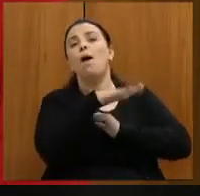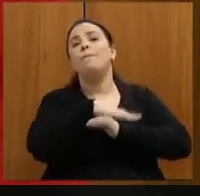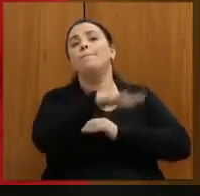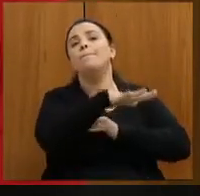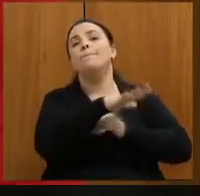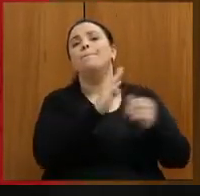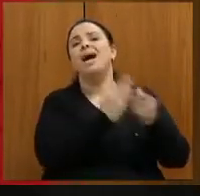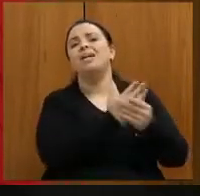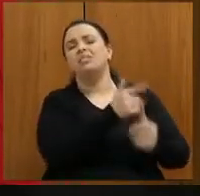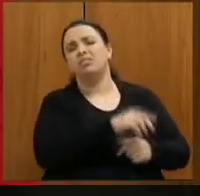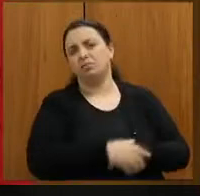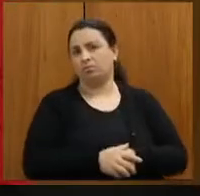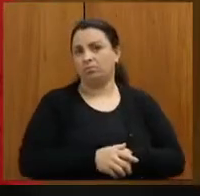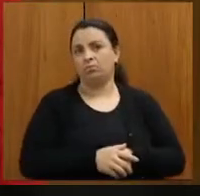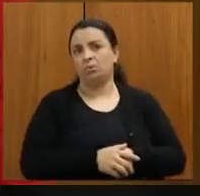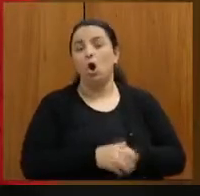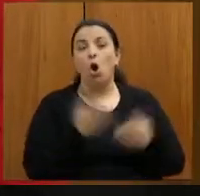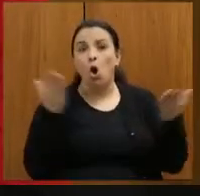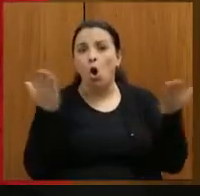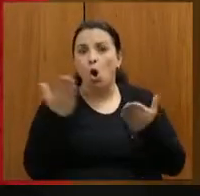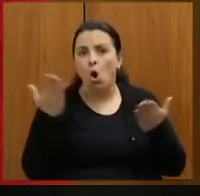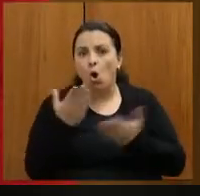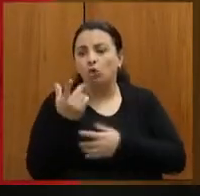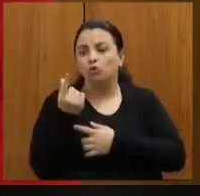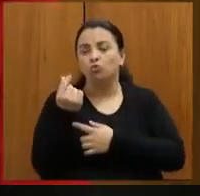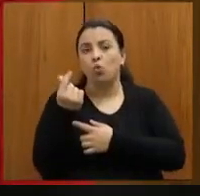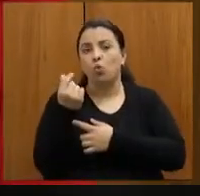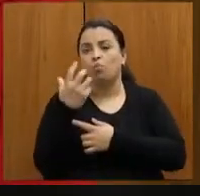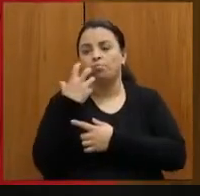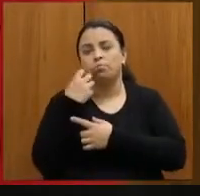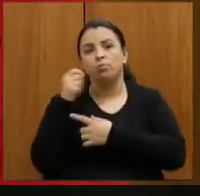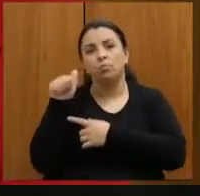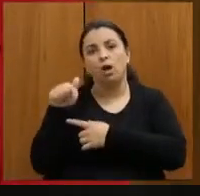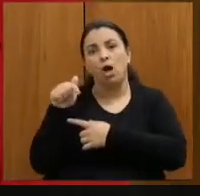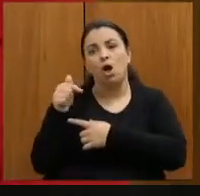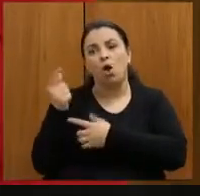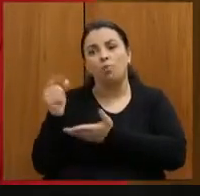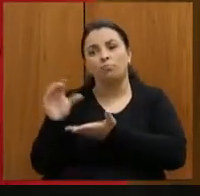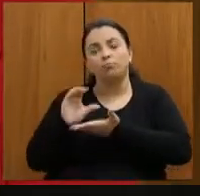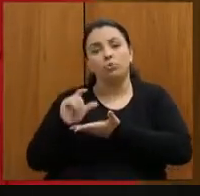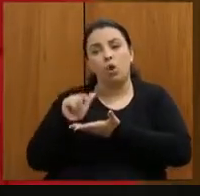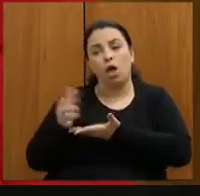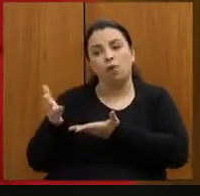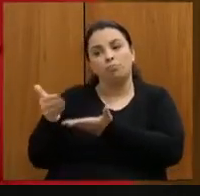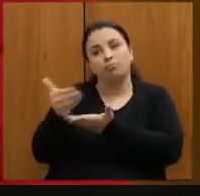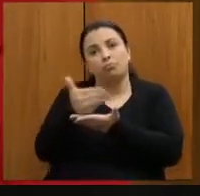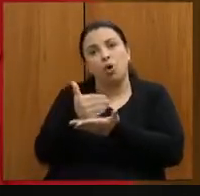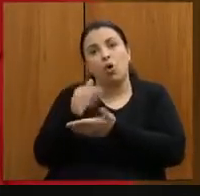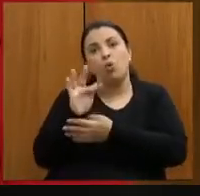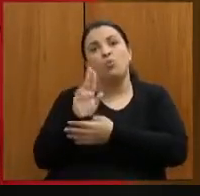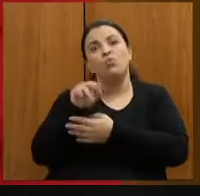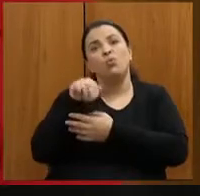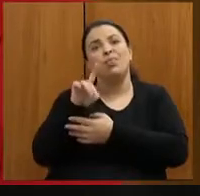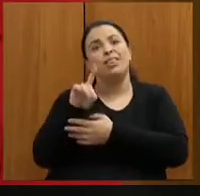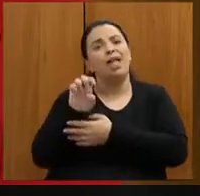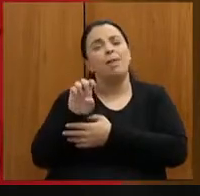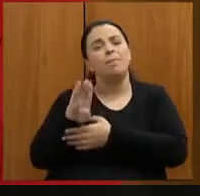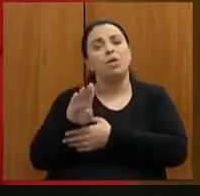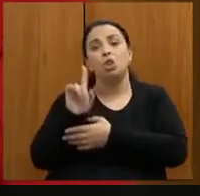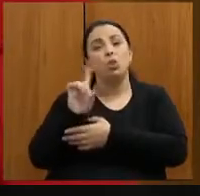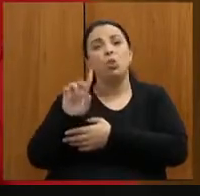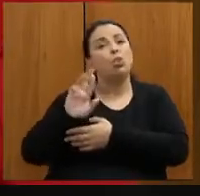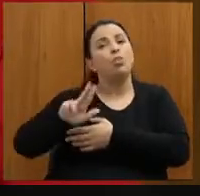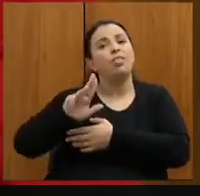recursos do fundeb não são depositados numa conta específica é jogado no caixa único do Estado